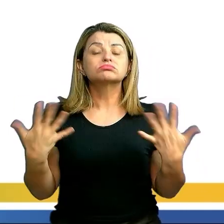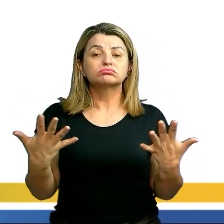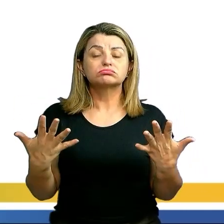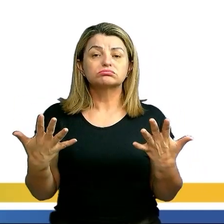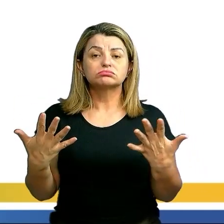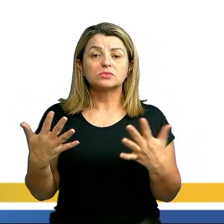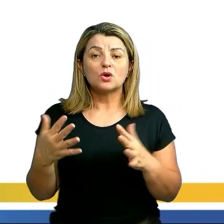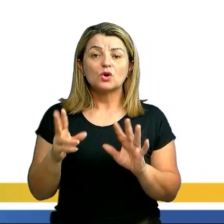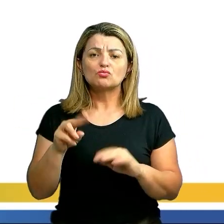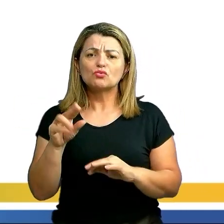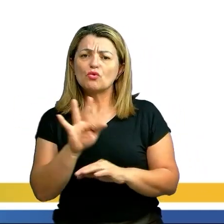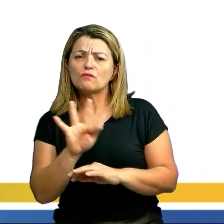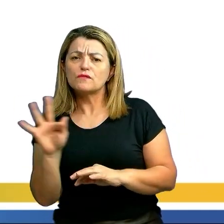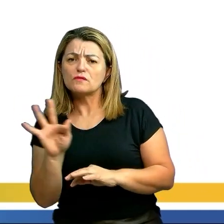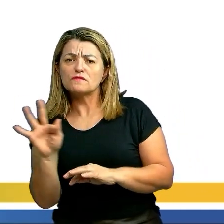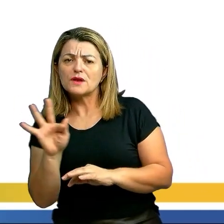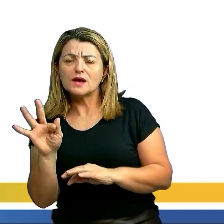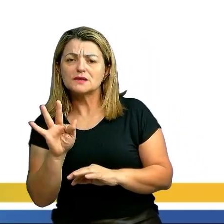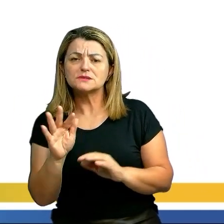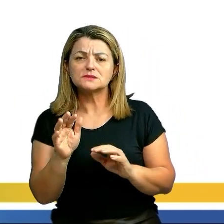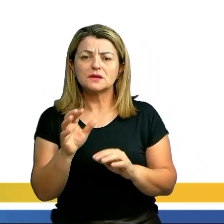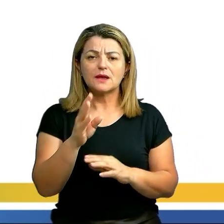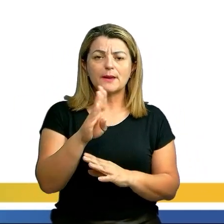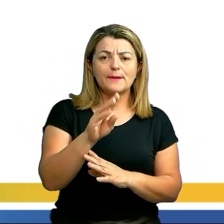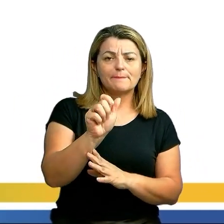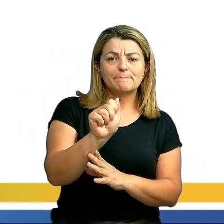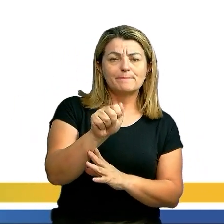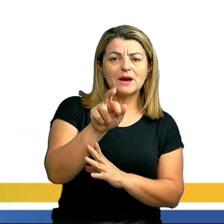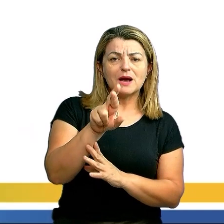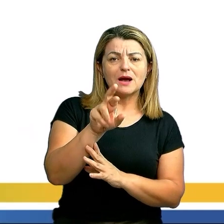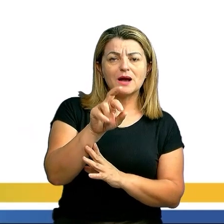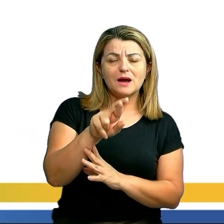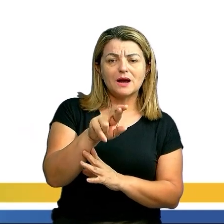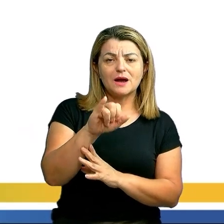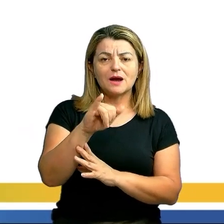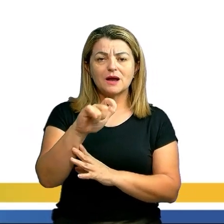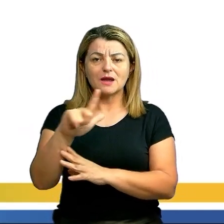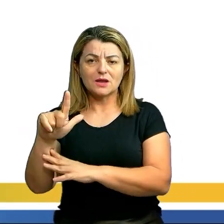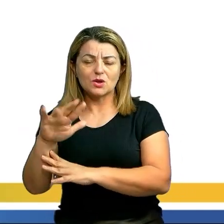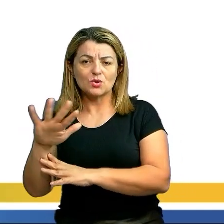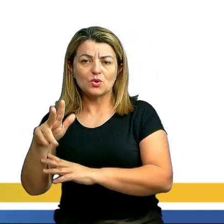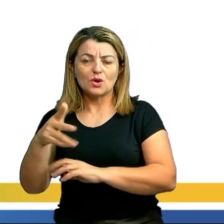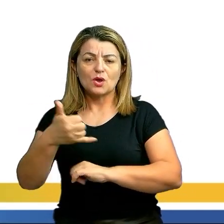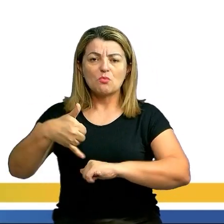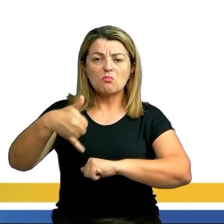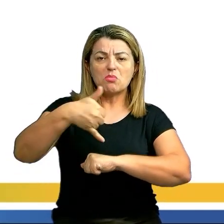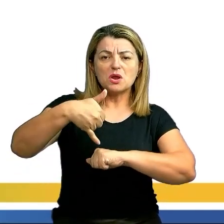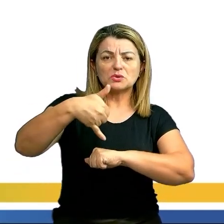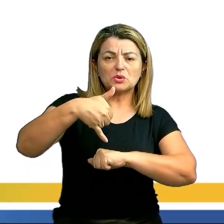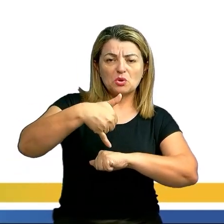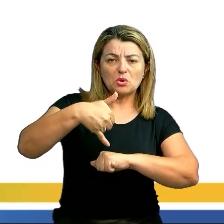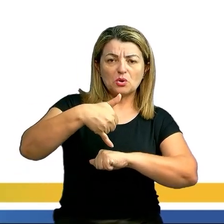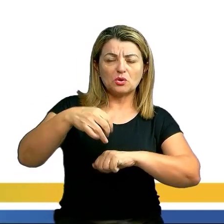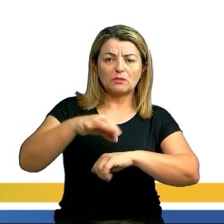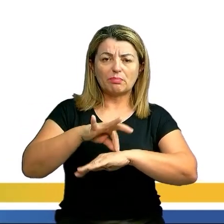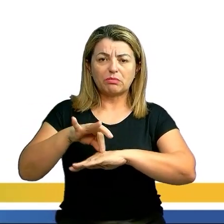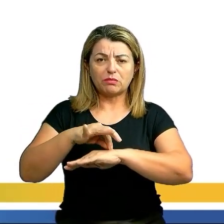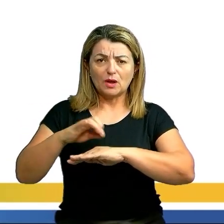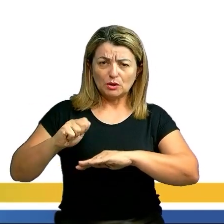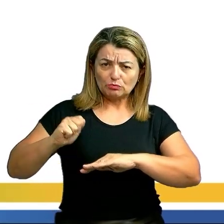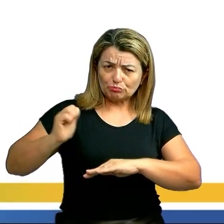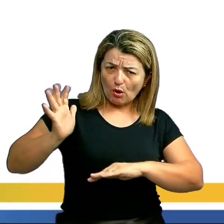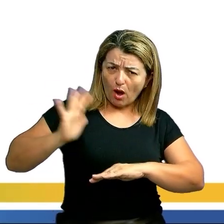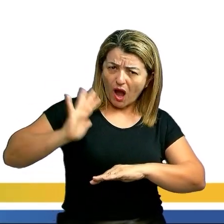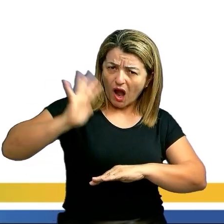essa frase, né, nos jornais e meios de comunicação em geral? O preço do barril de petróleo tem